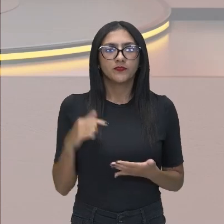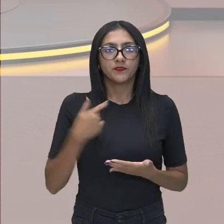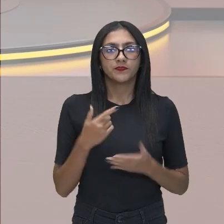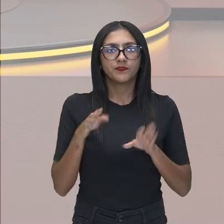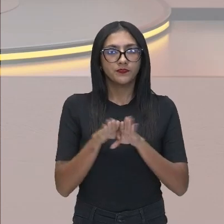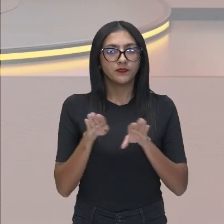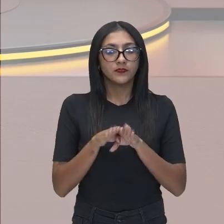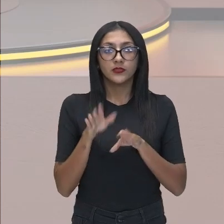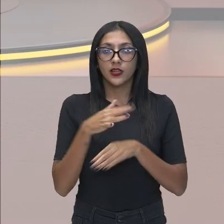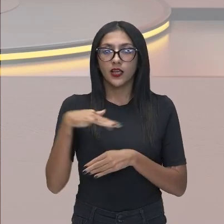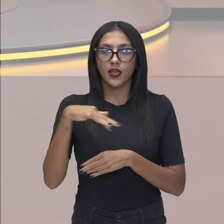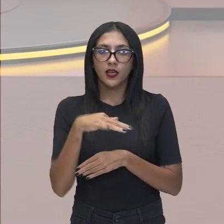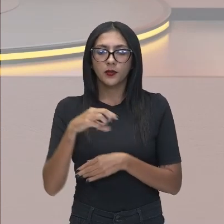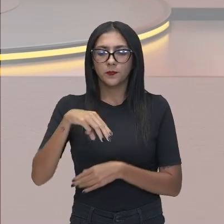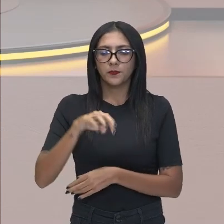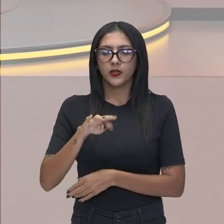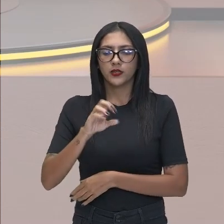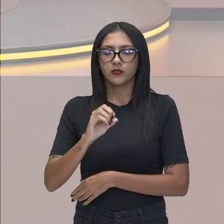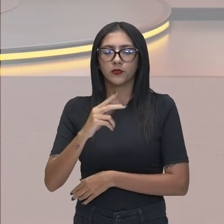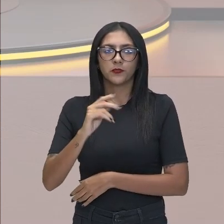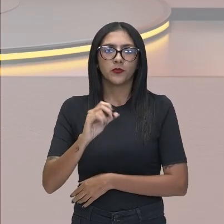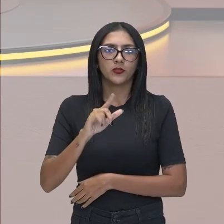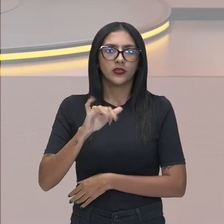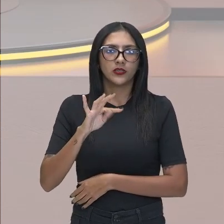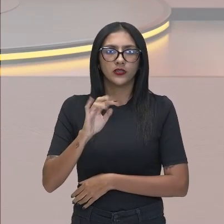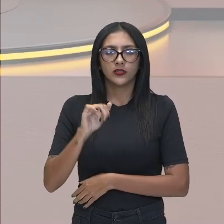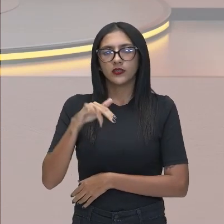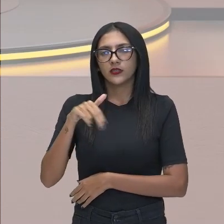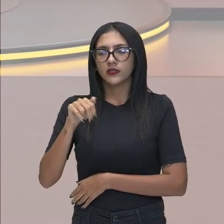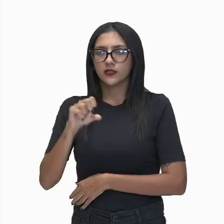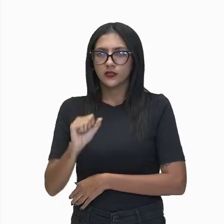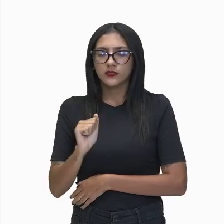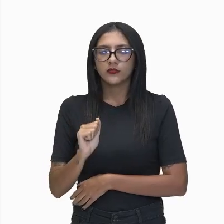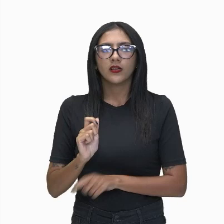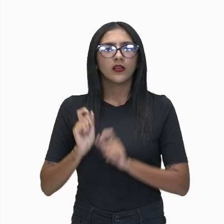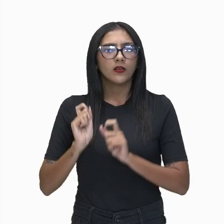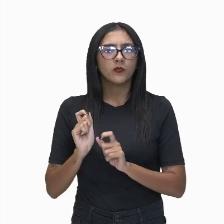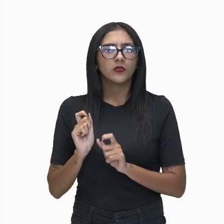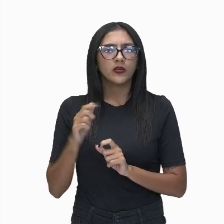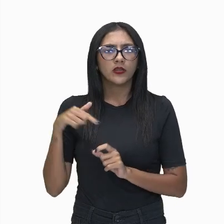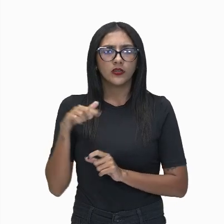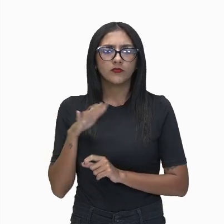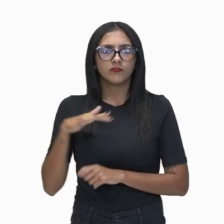regiões metropolitanas do nosso país, que são o conjunto dos